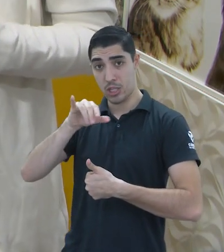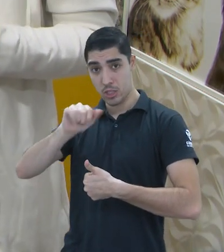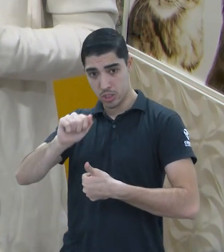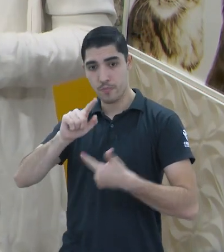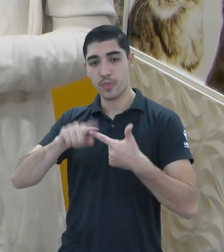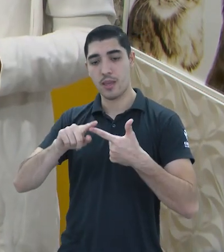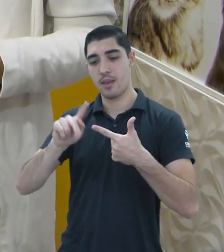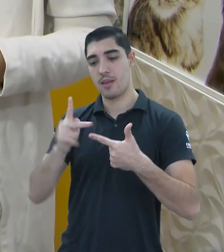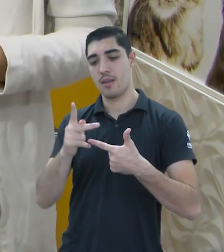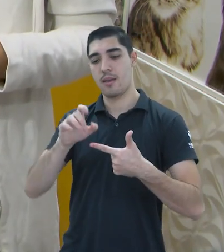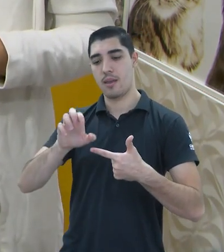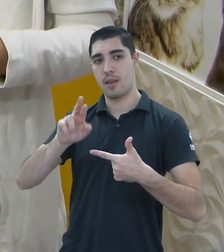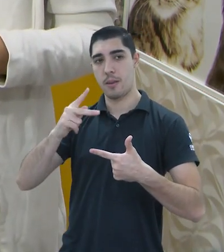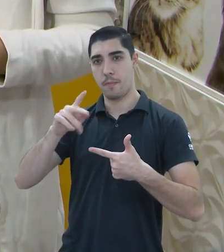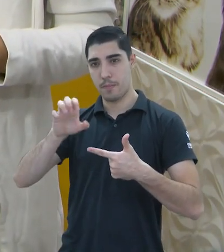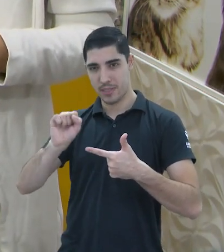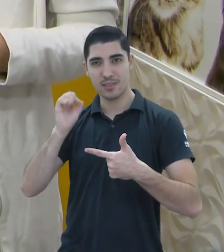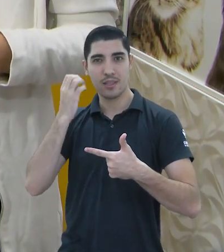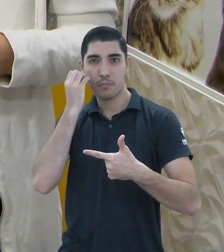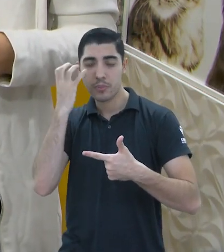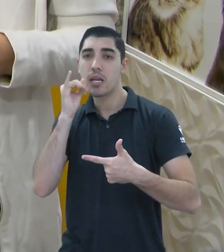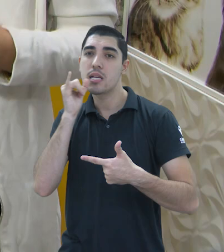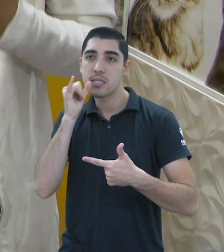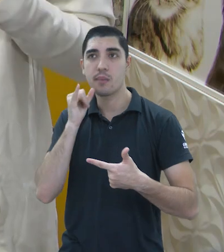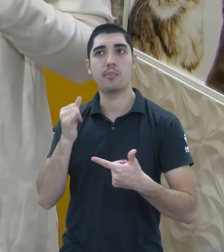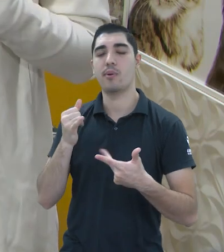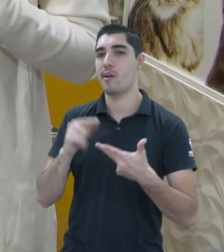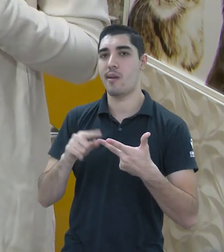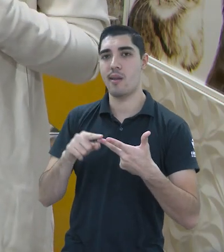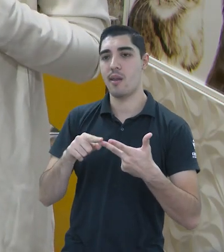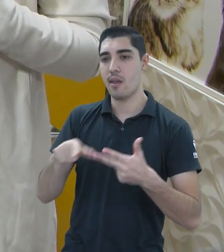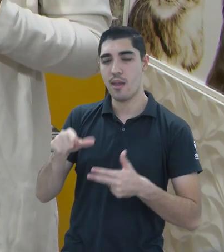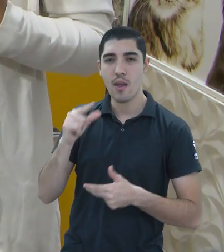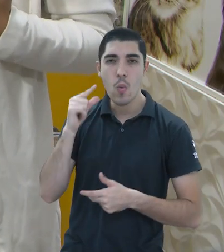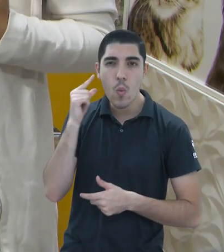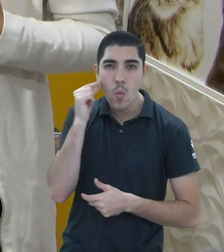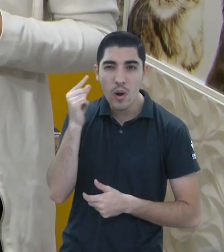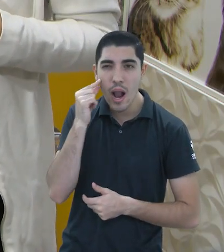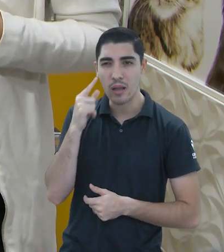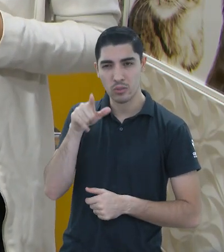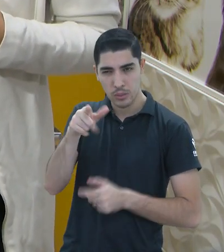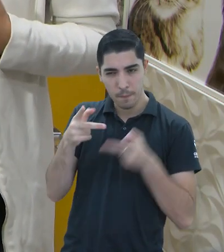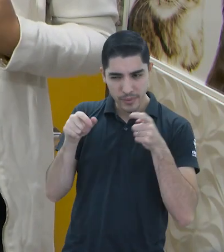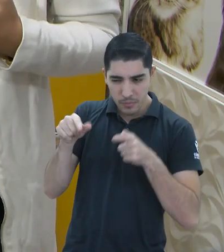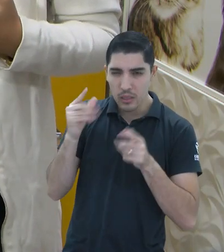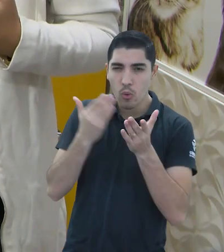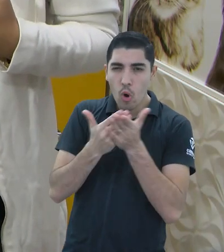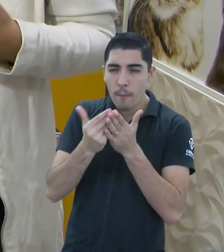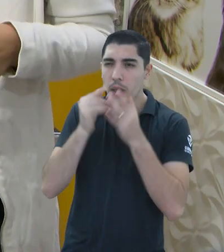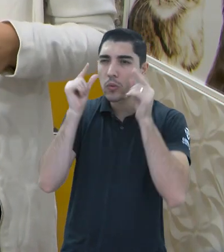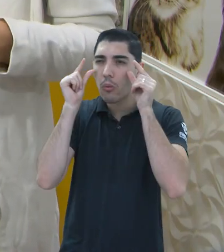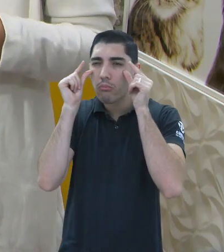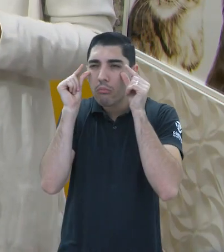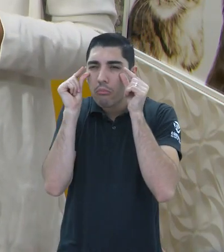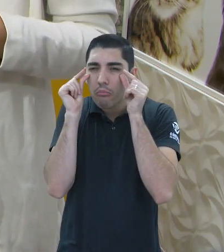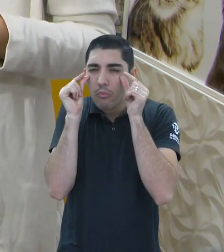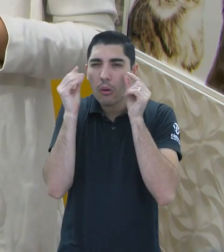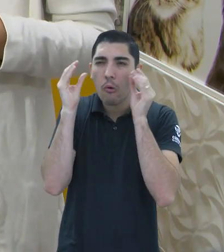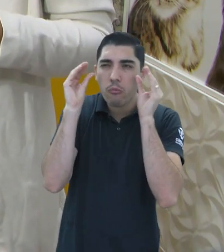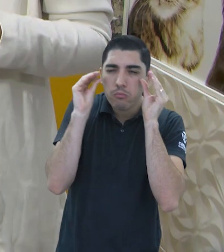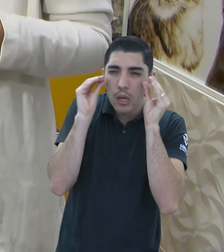Os herpes vírus, então secreções mesmo, borras de café, olho com o gatinho com o olho mais